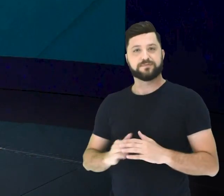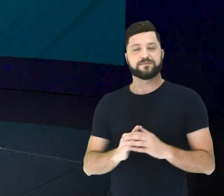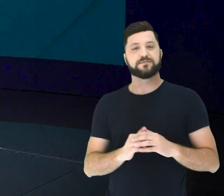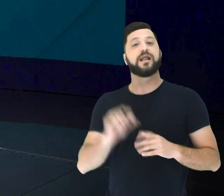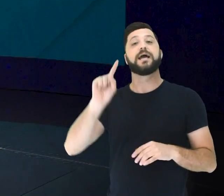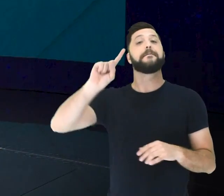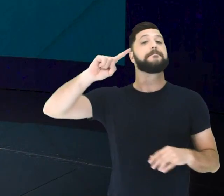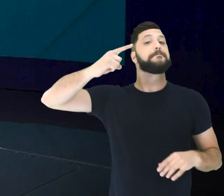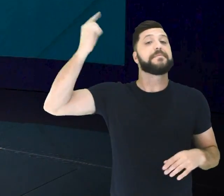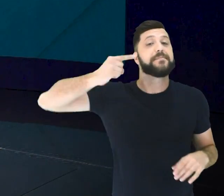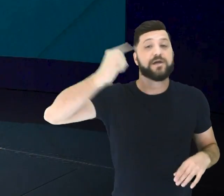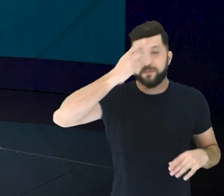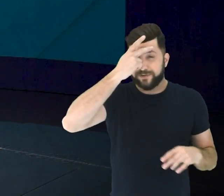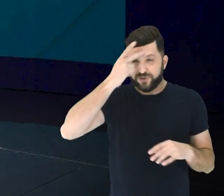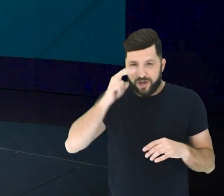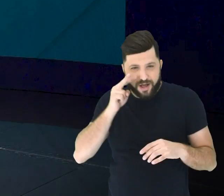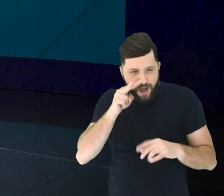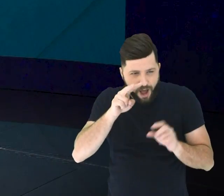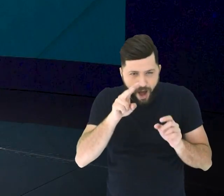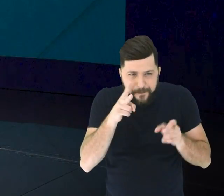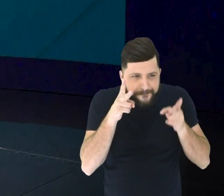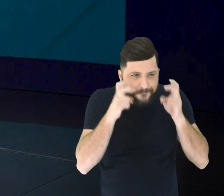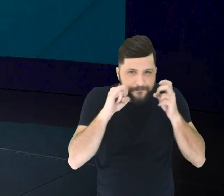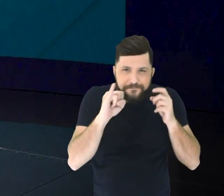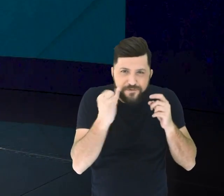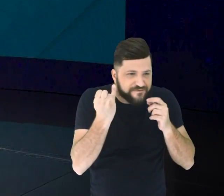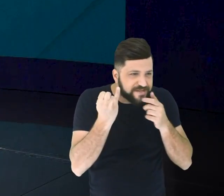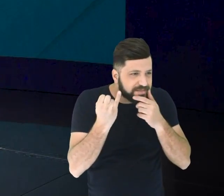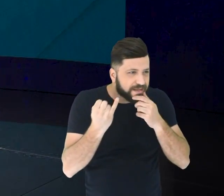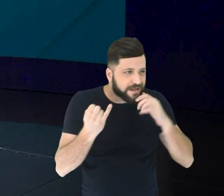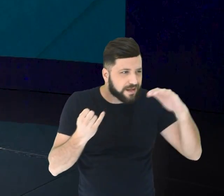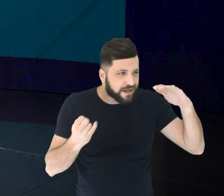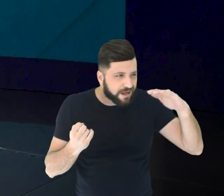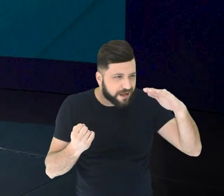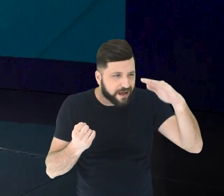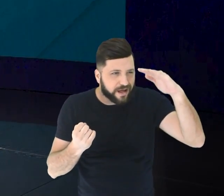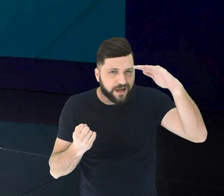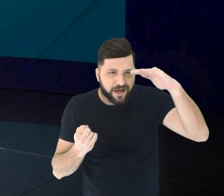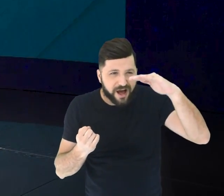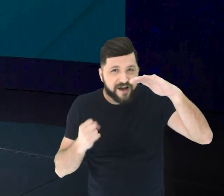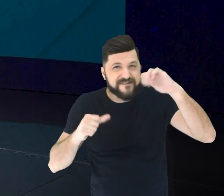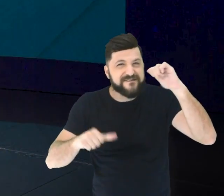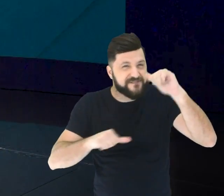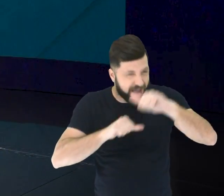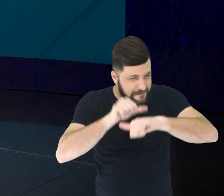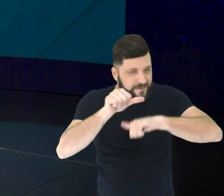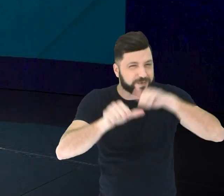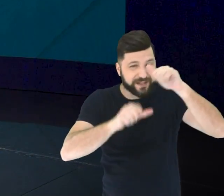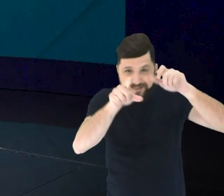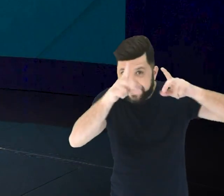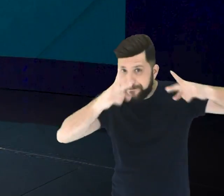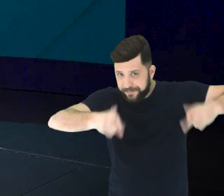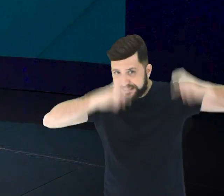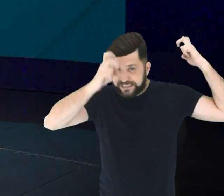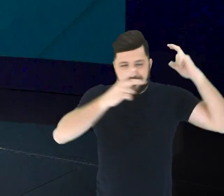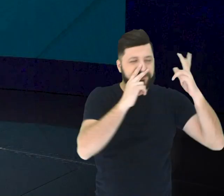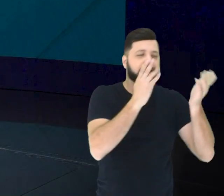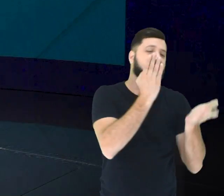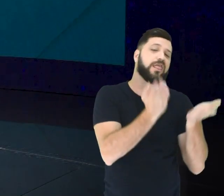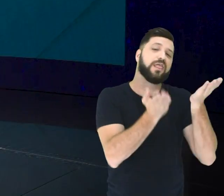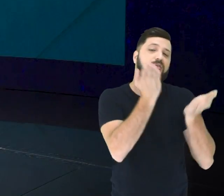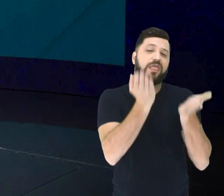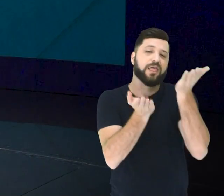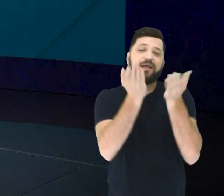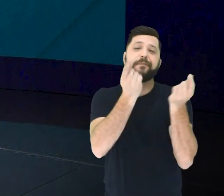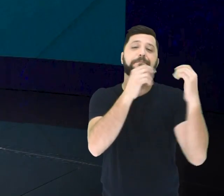primeiro nesse movimento consegue aproveitar se movimento porque vai pegar o preço mais barato possível que você demora muito para pegar esse movimento